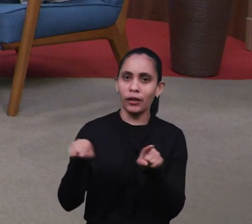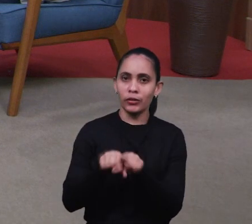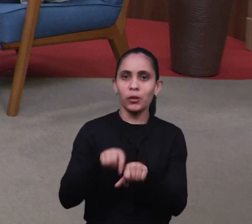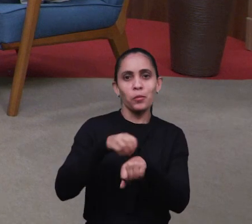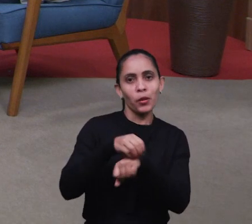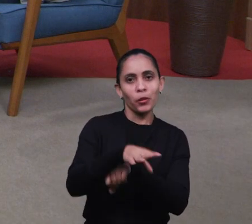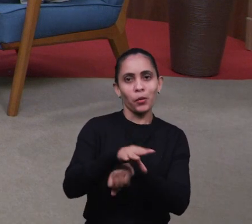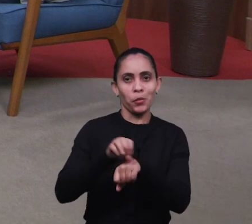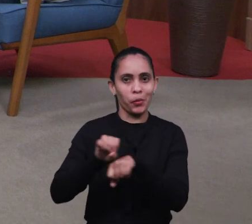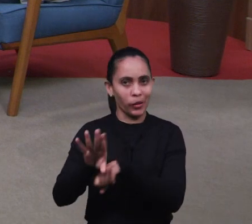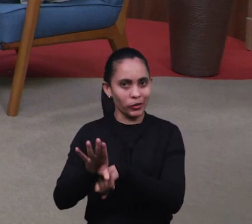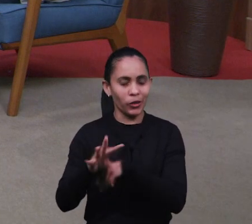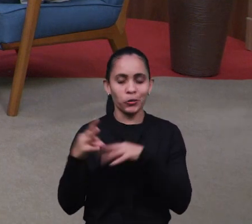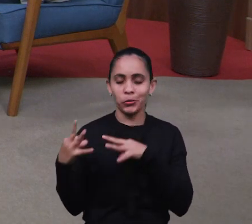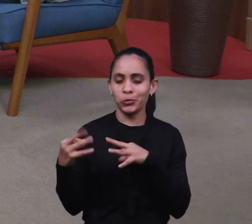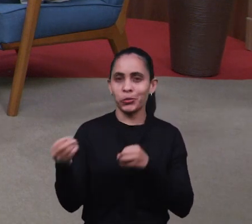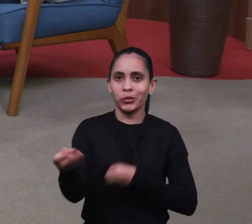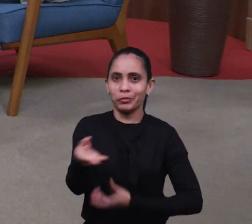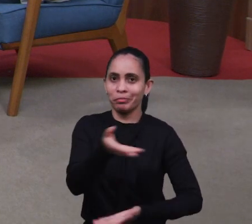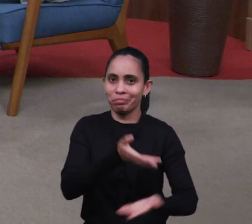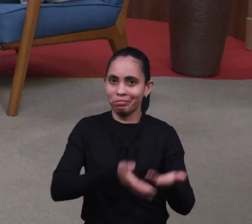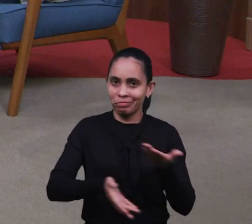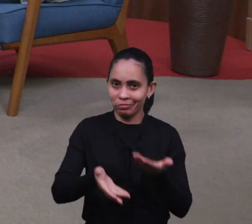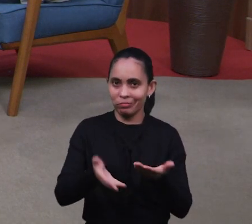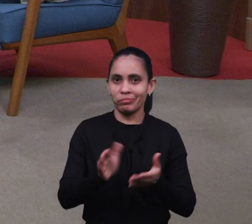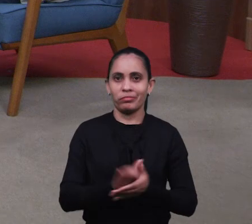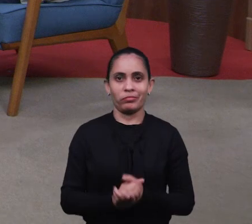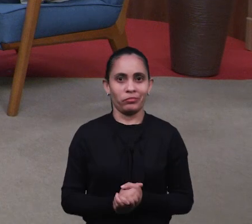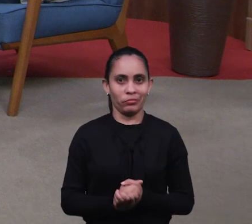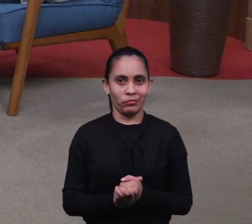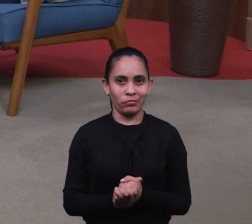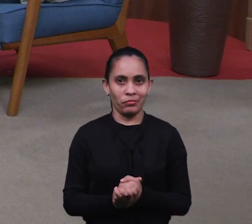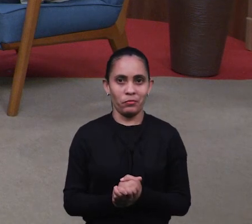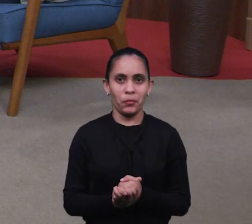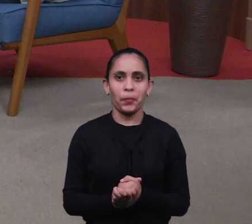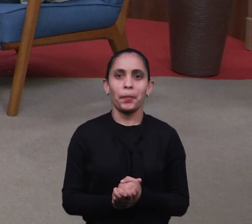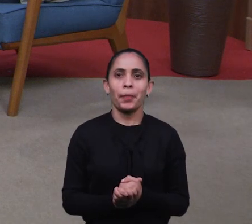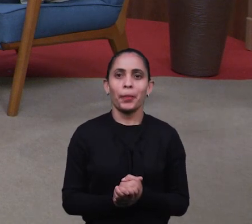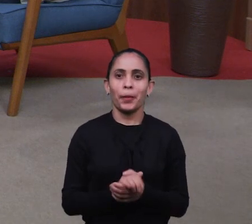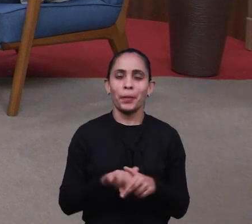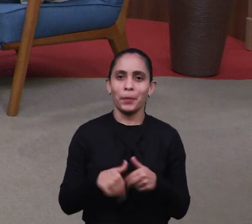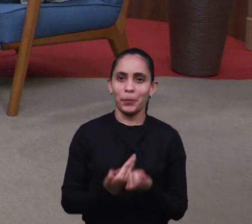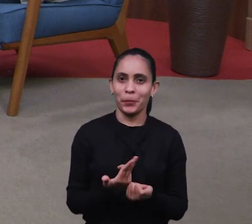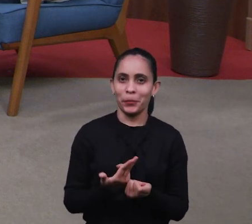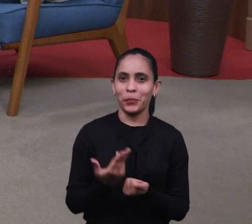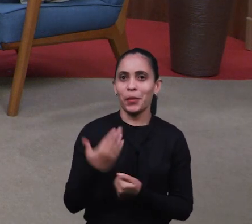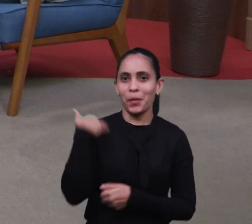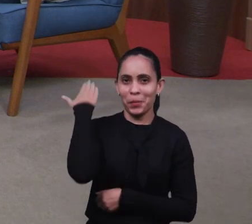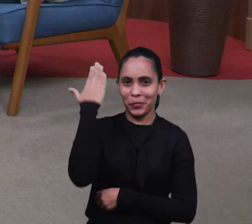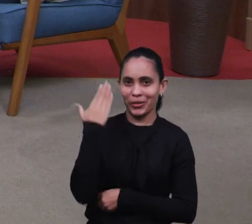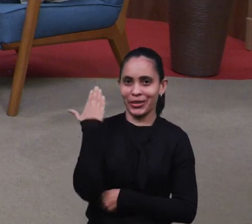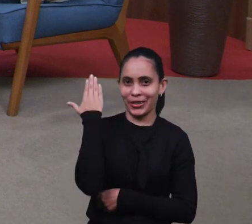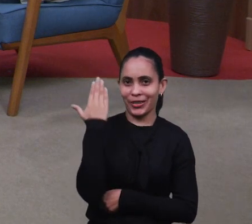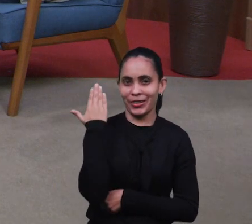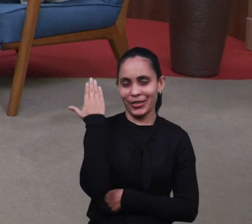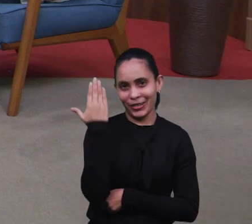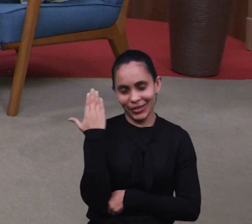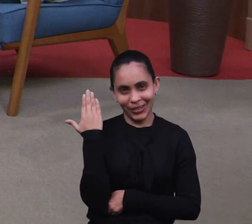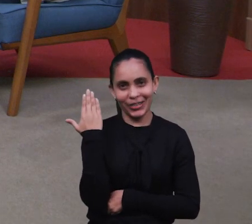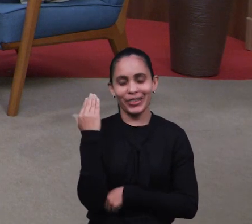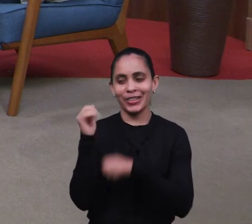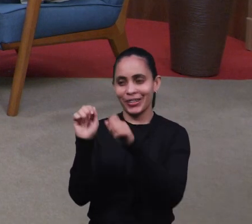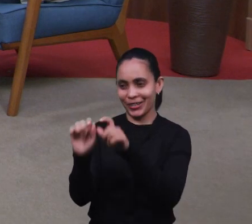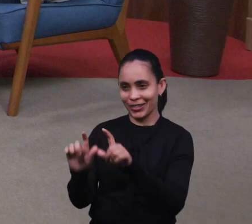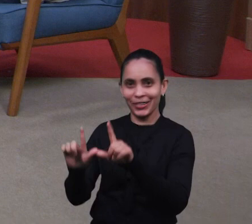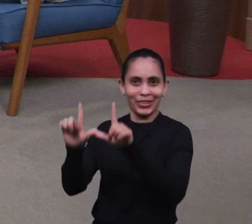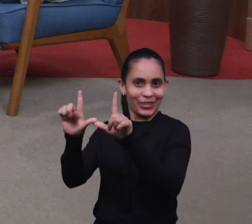os irmãos através desse QR Code, através da mensagem que você envia quando apontar a câmera do seu celular para esse QR Code